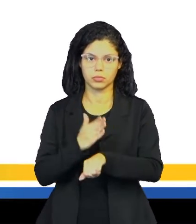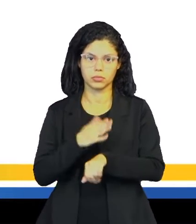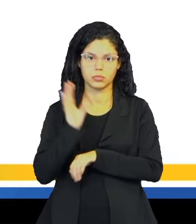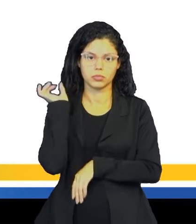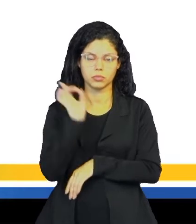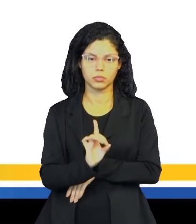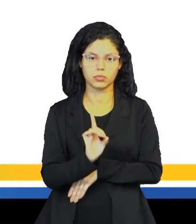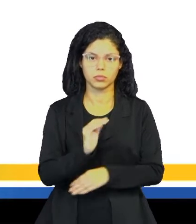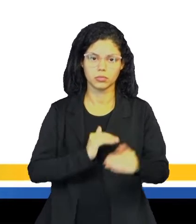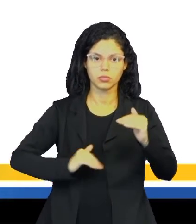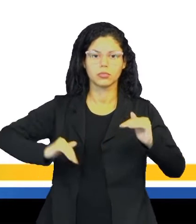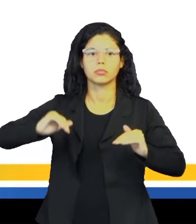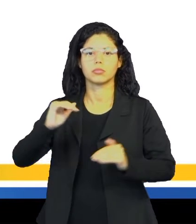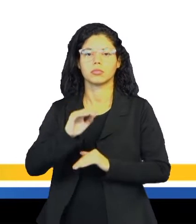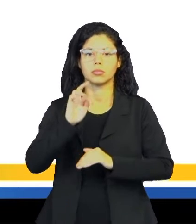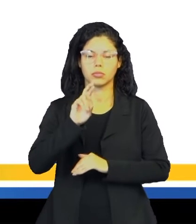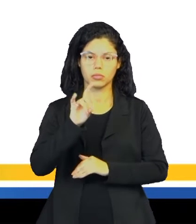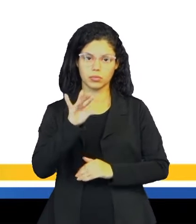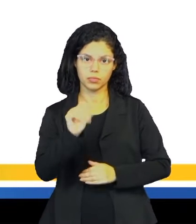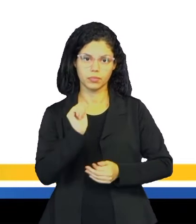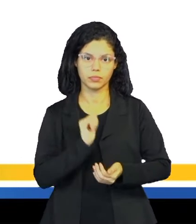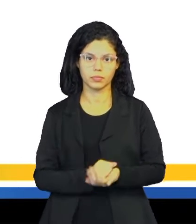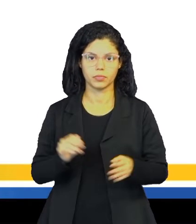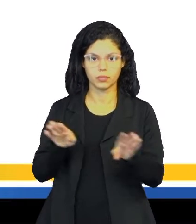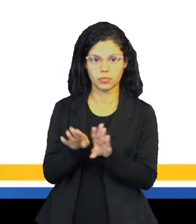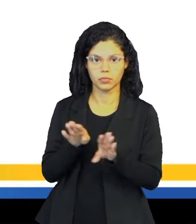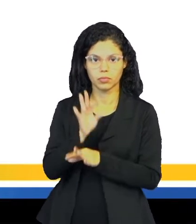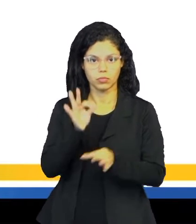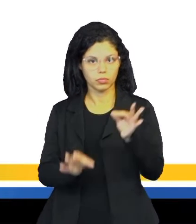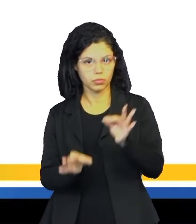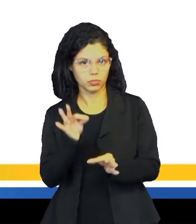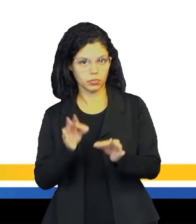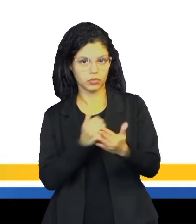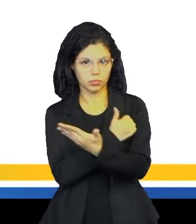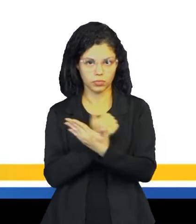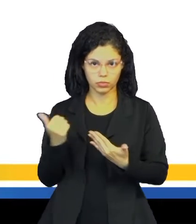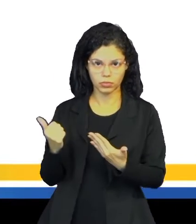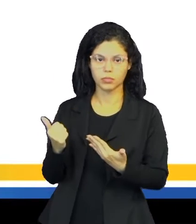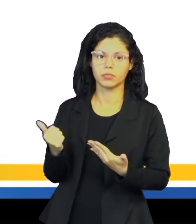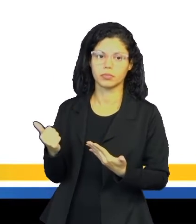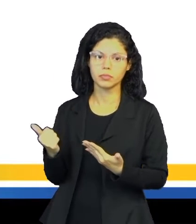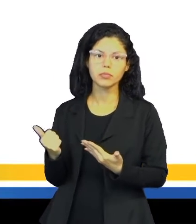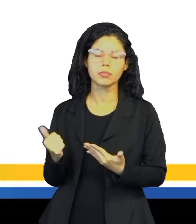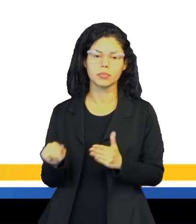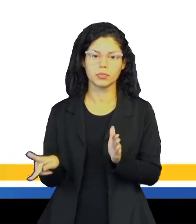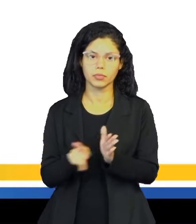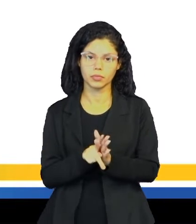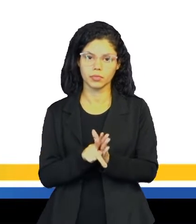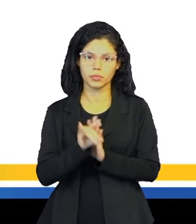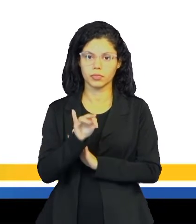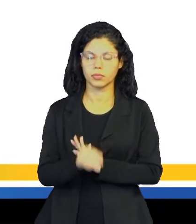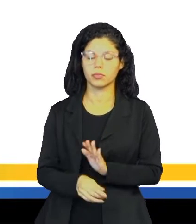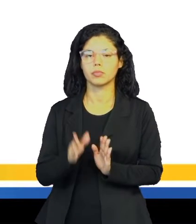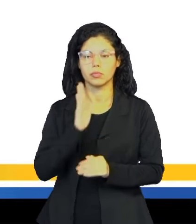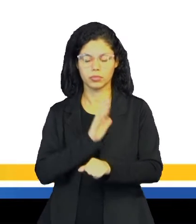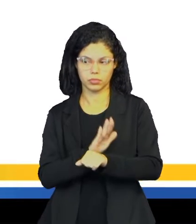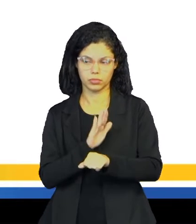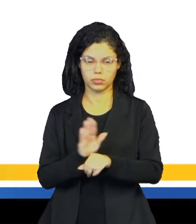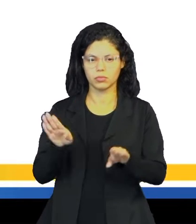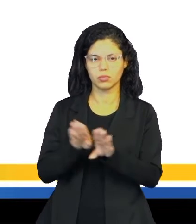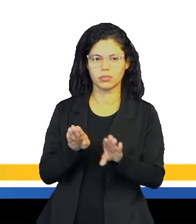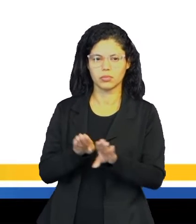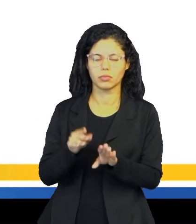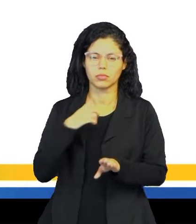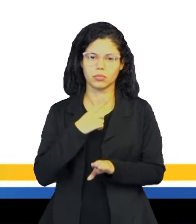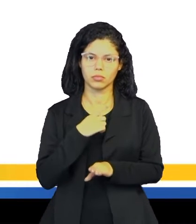prática o direito subjetivo do sufrágio. É também, né, um ato jurídico, né, pois a ação de emiti-lo é